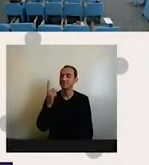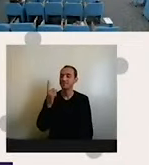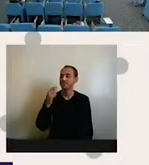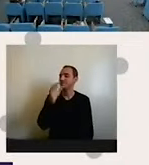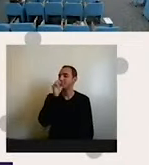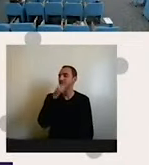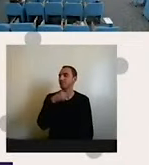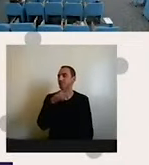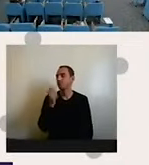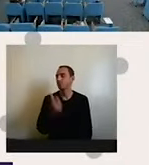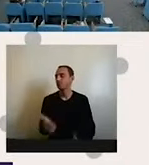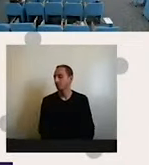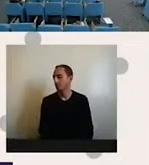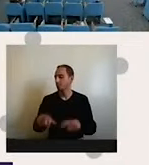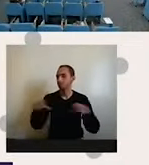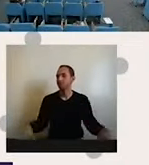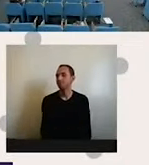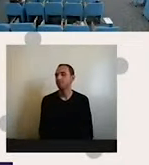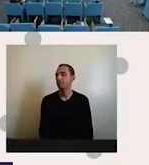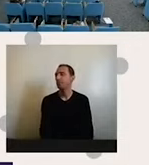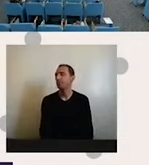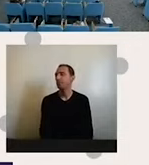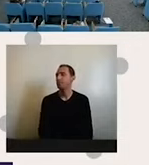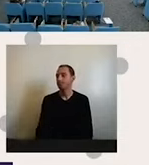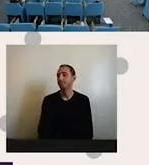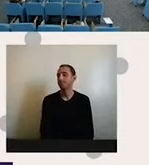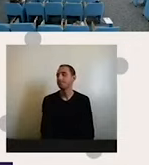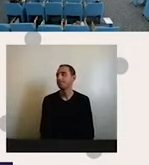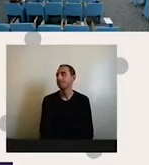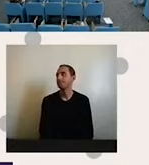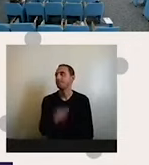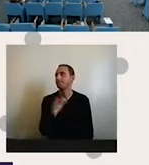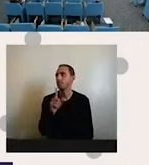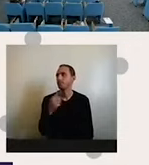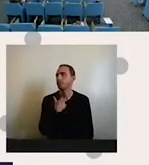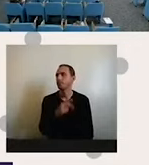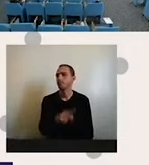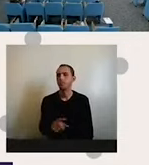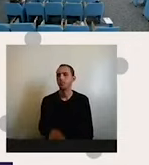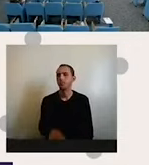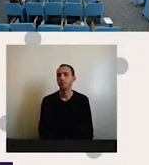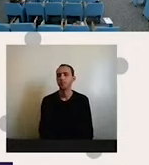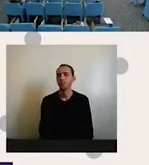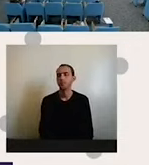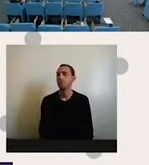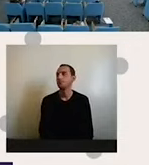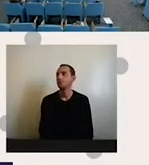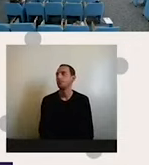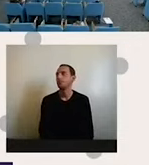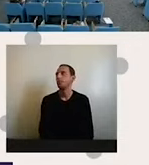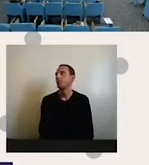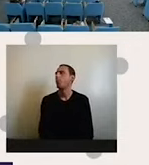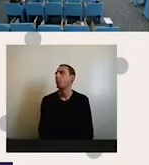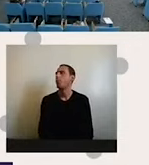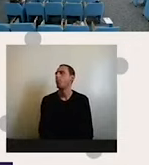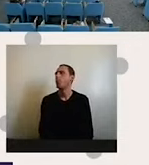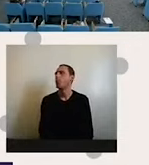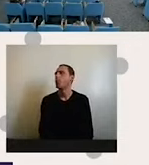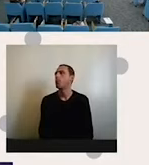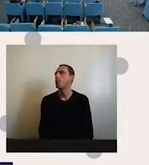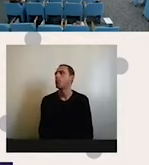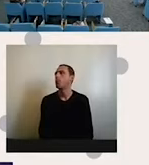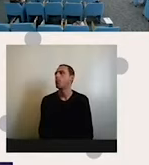Bom, voltando, né? Retornamos, então, à continuidade da apresentação